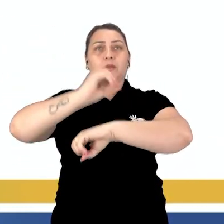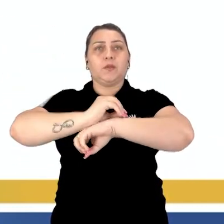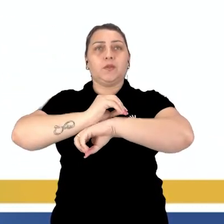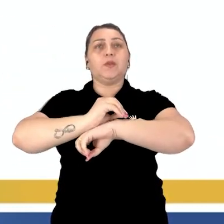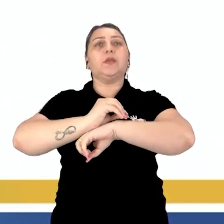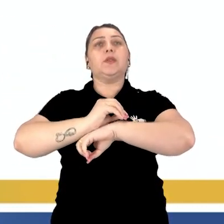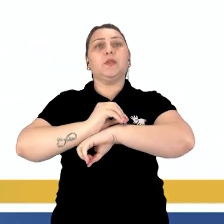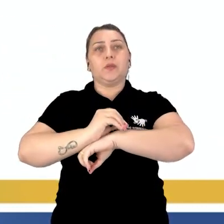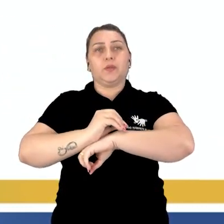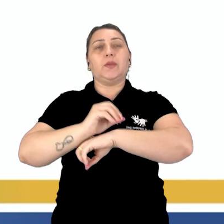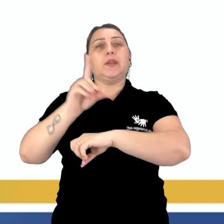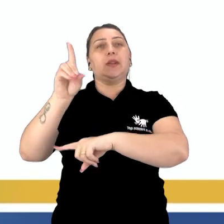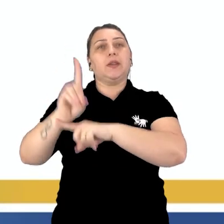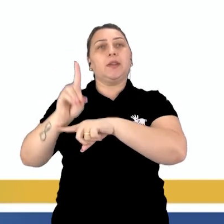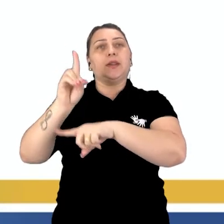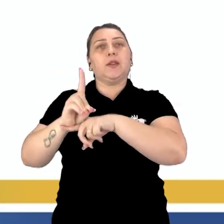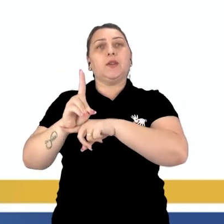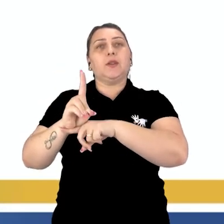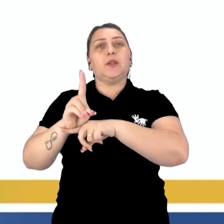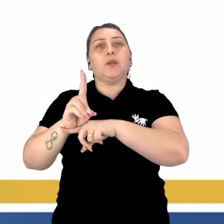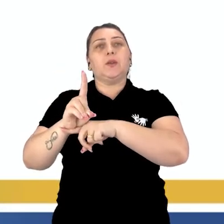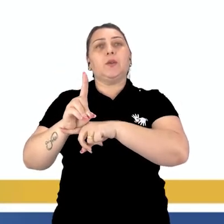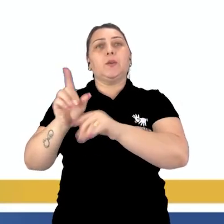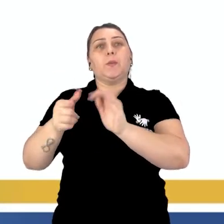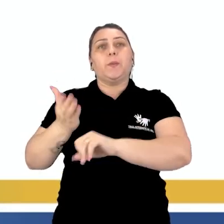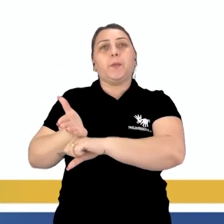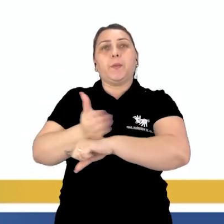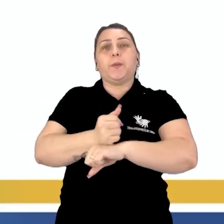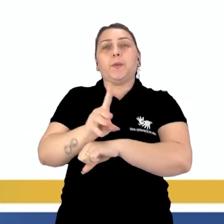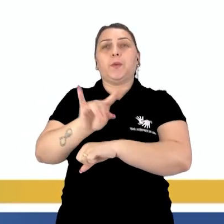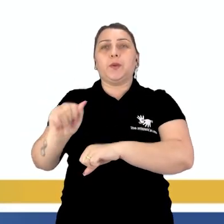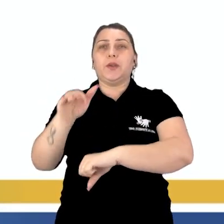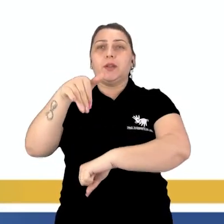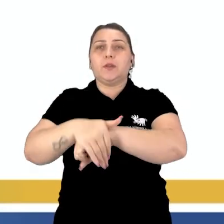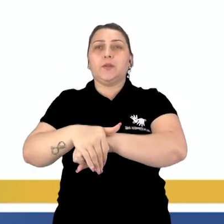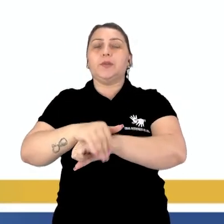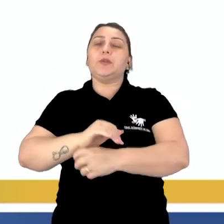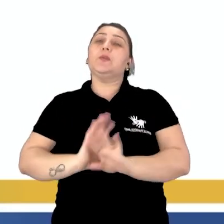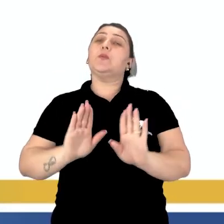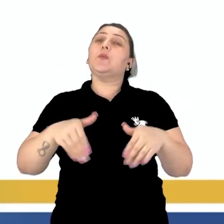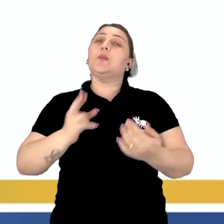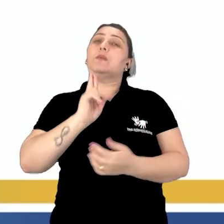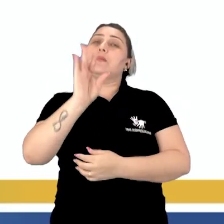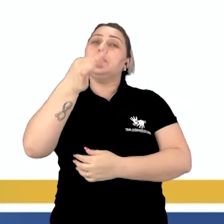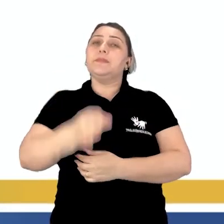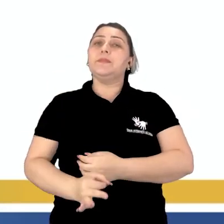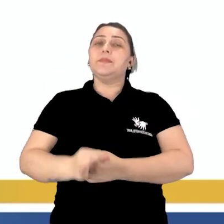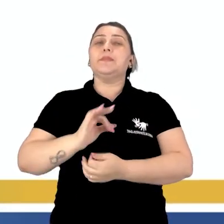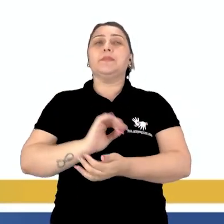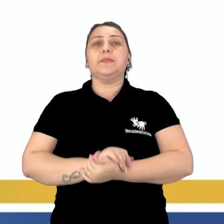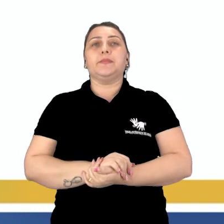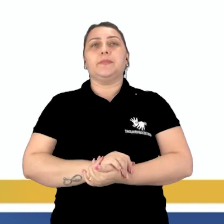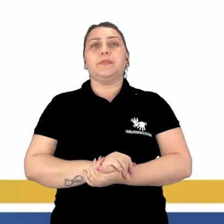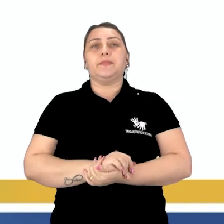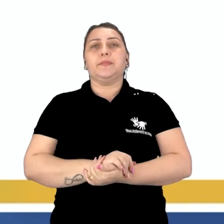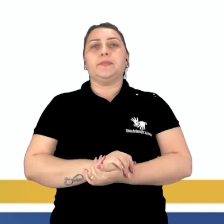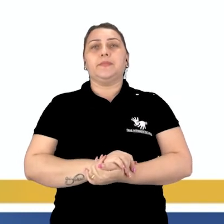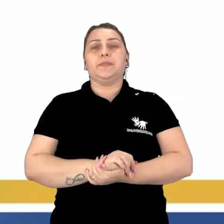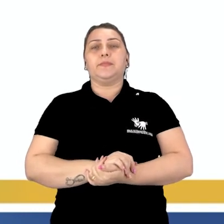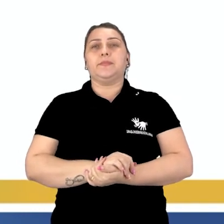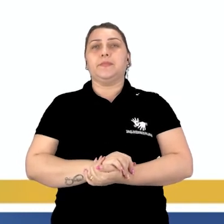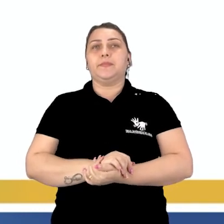mudança das estações do ano. E na letra D, sucessão dos dias e das noites. E aí, qual dessas alternativas é a correta?